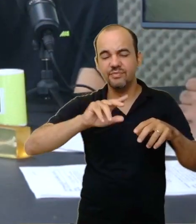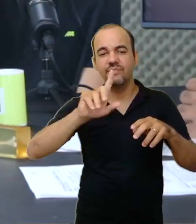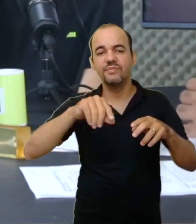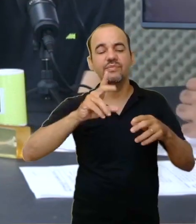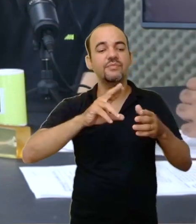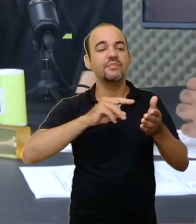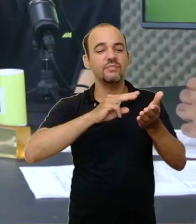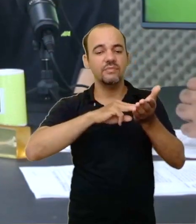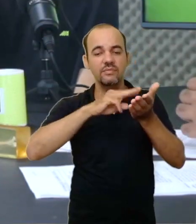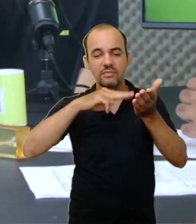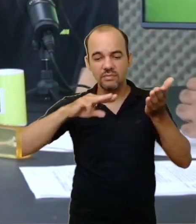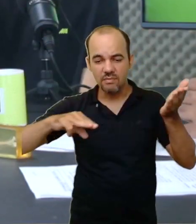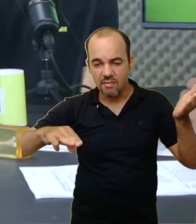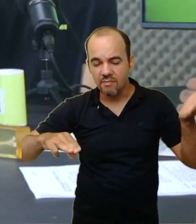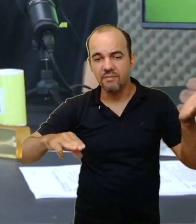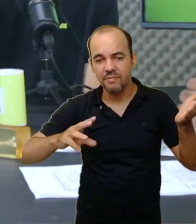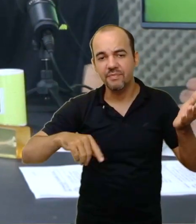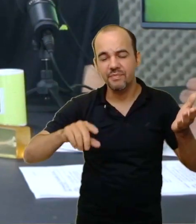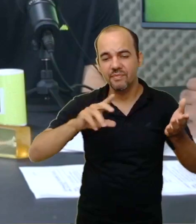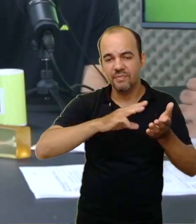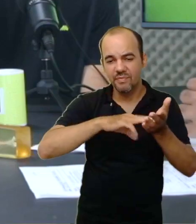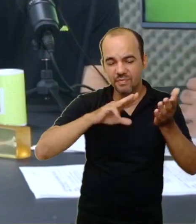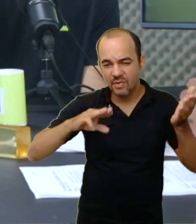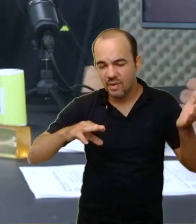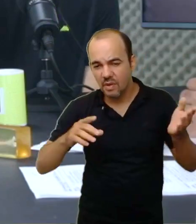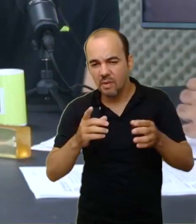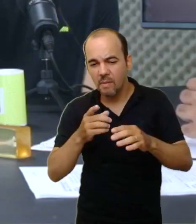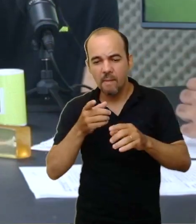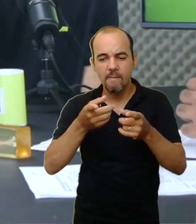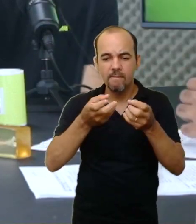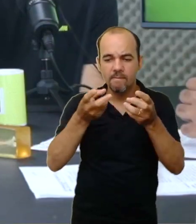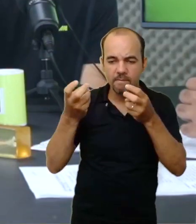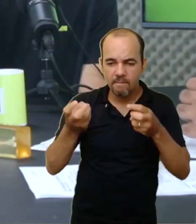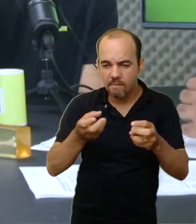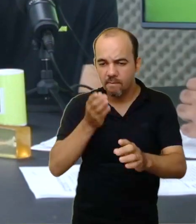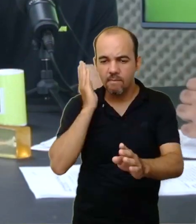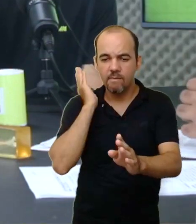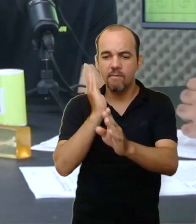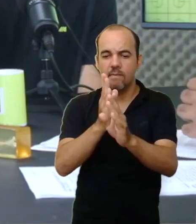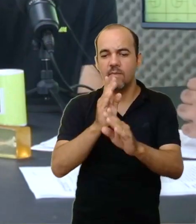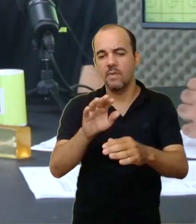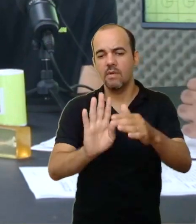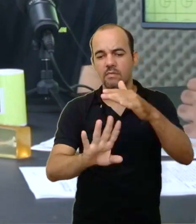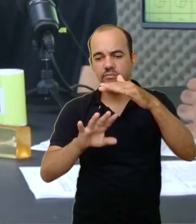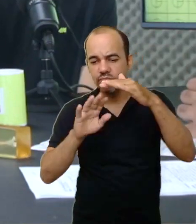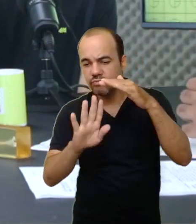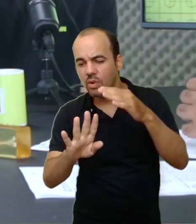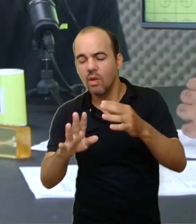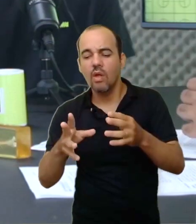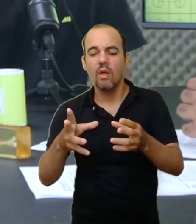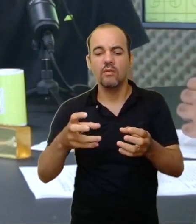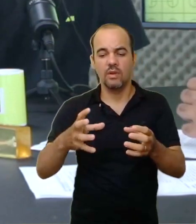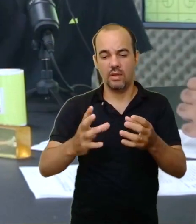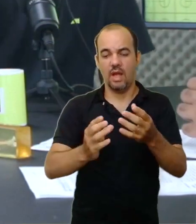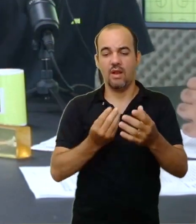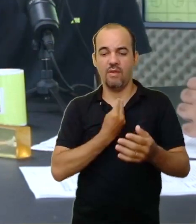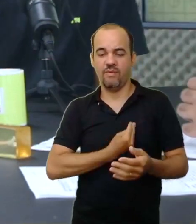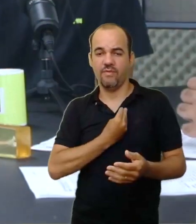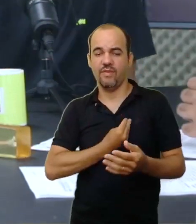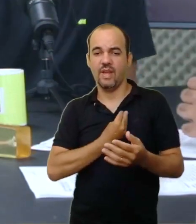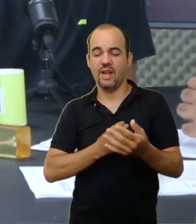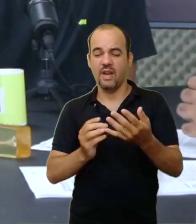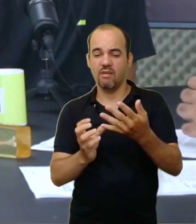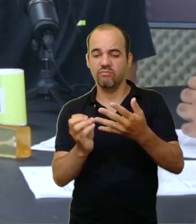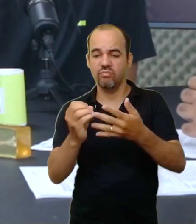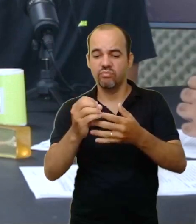metodologia que a gente consegue detectar aonde é que o organismo está comendo e qual é a posição trófica dele.